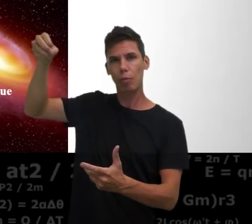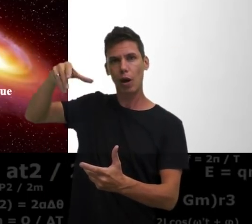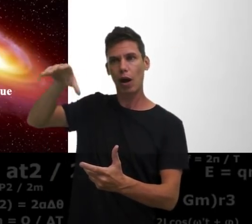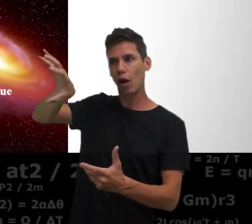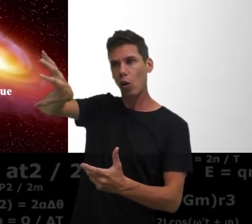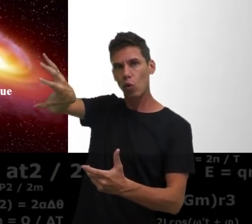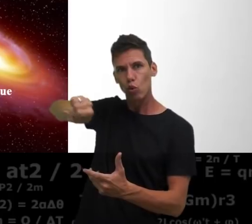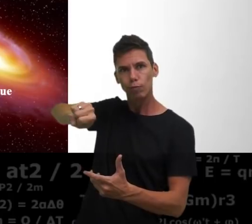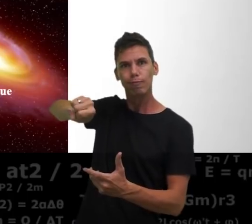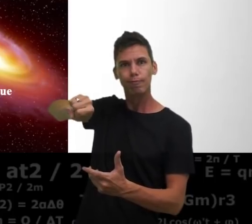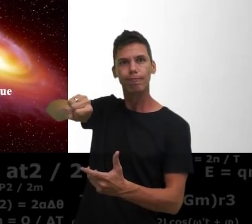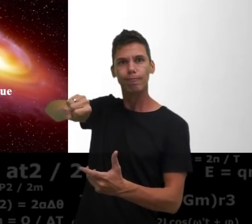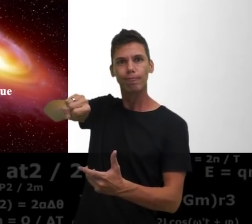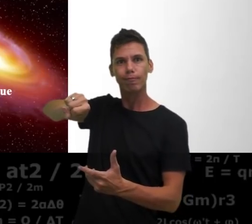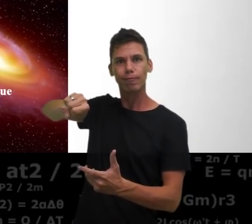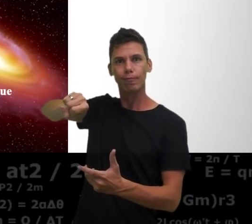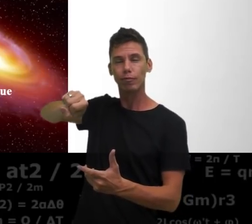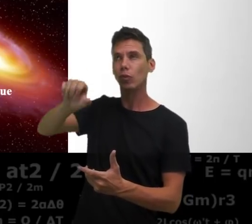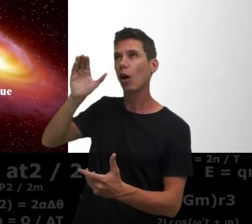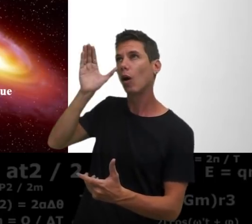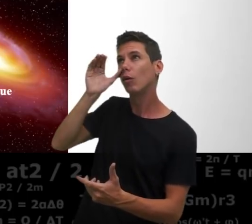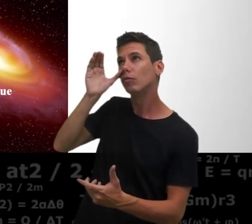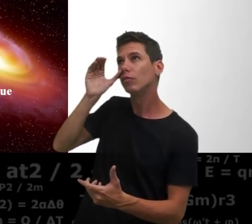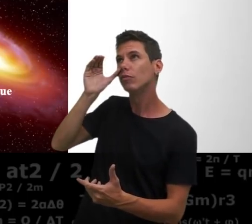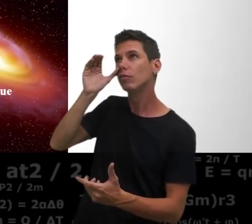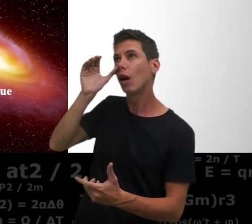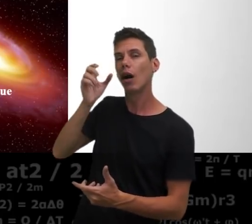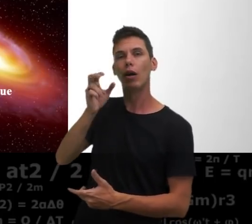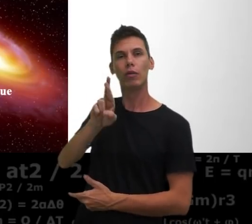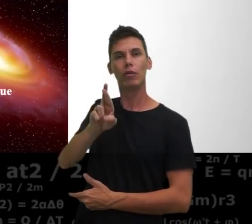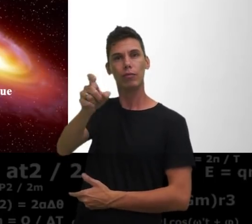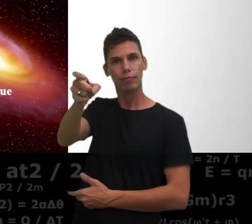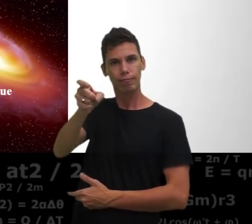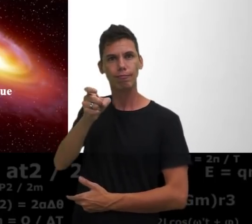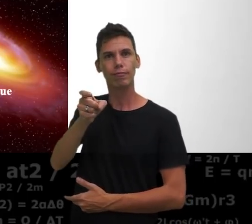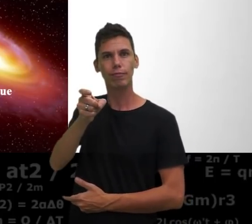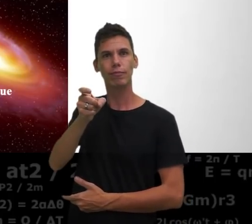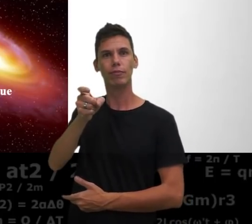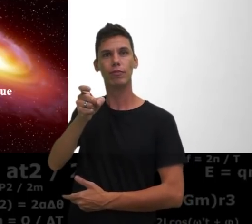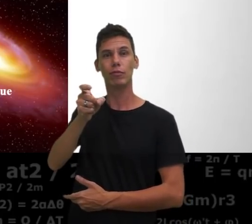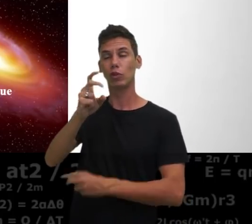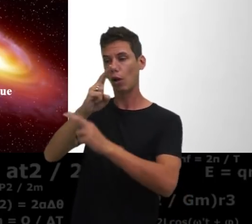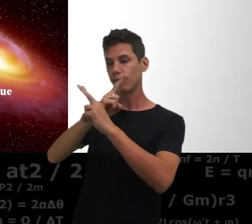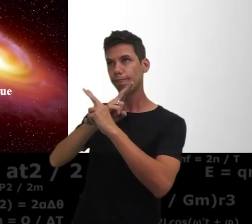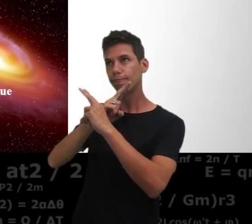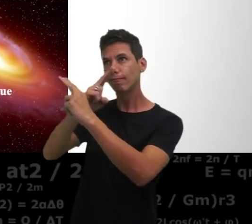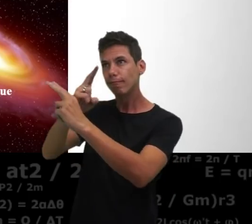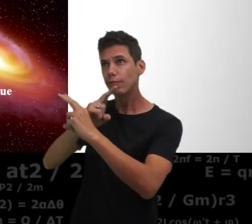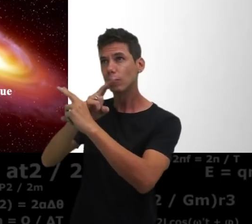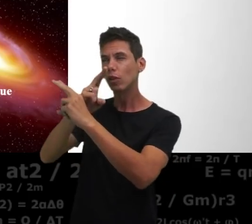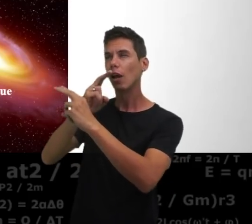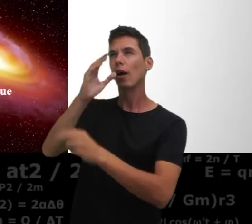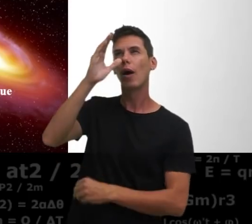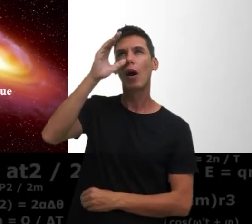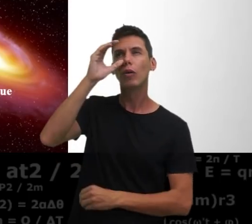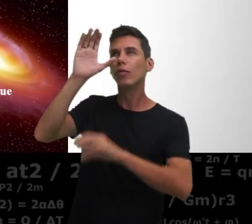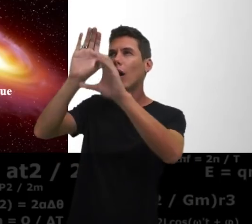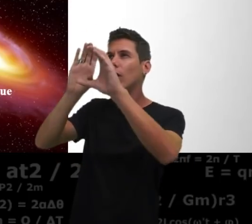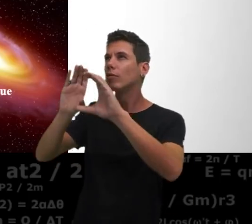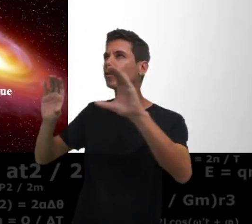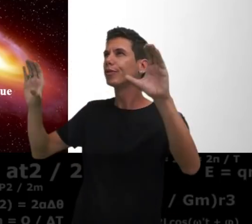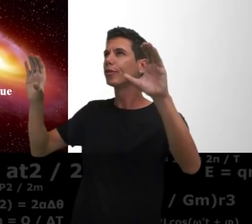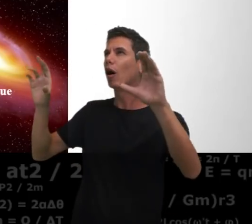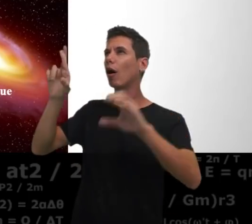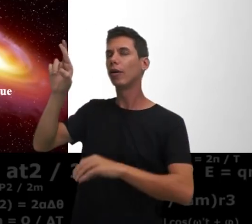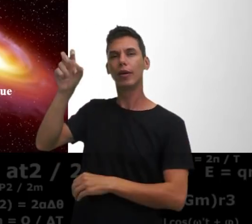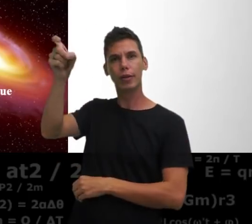câncer. Então, para poder observar raio-x, tem que ter fora da Terra. Então, eles lançaram um satélite para observar o céu em